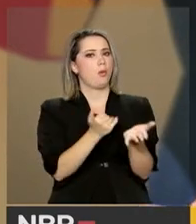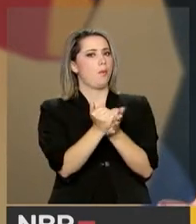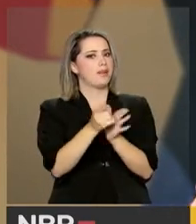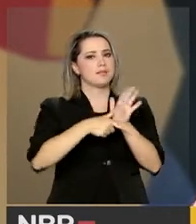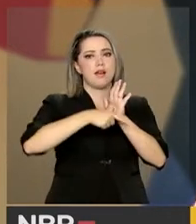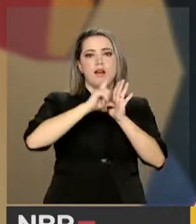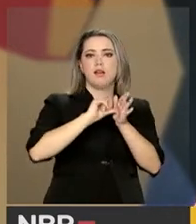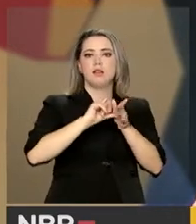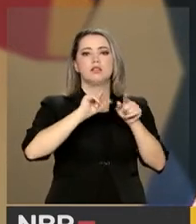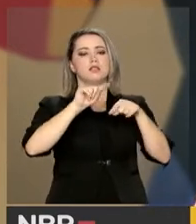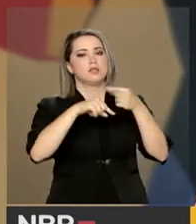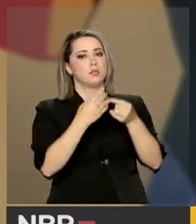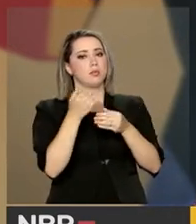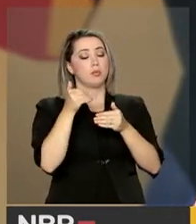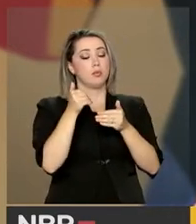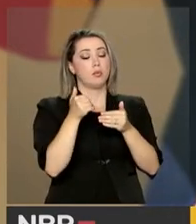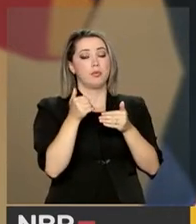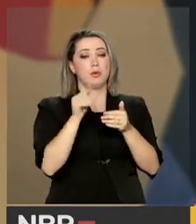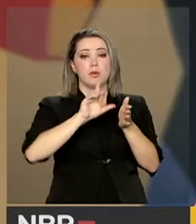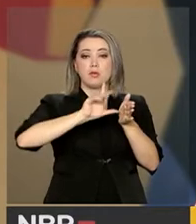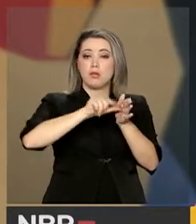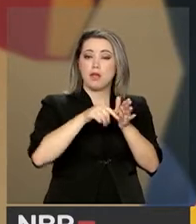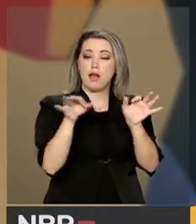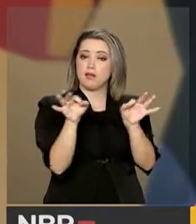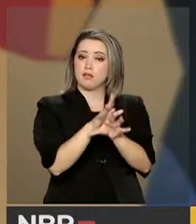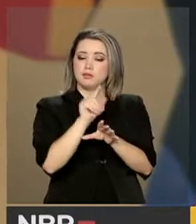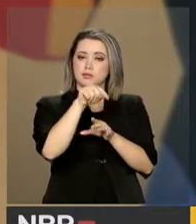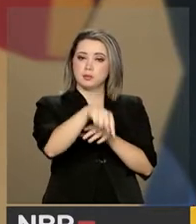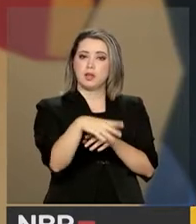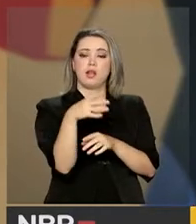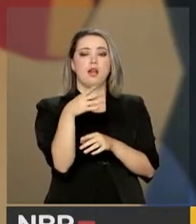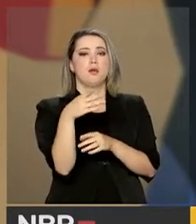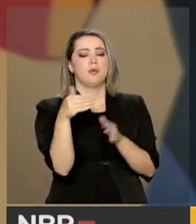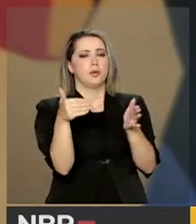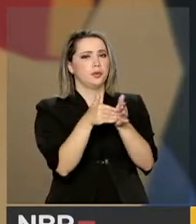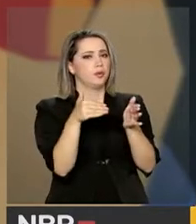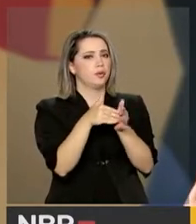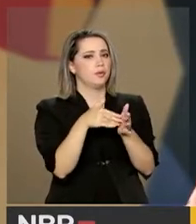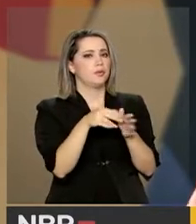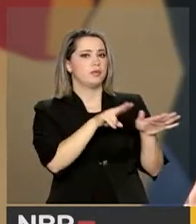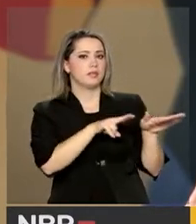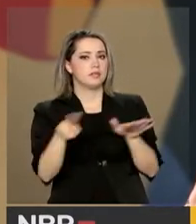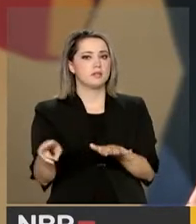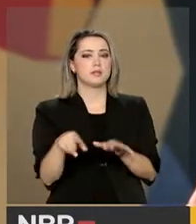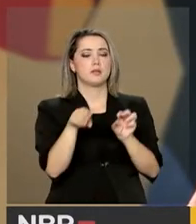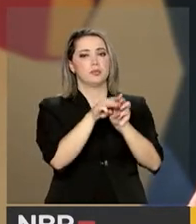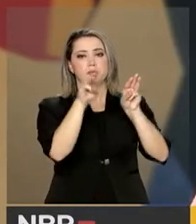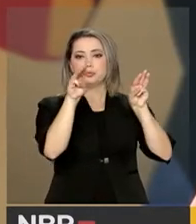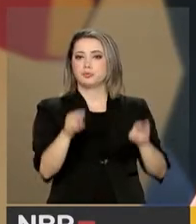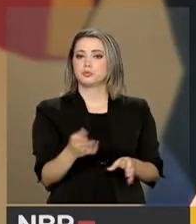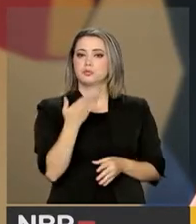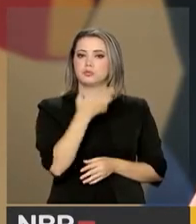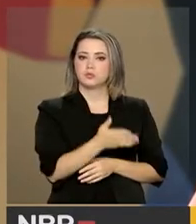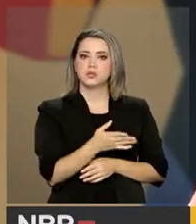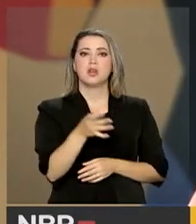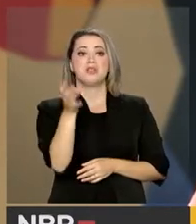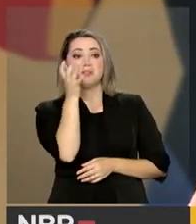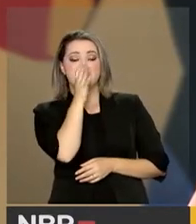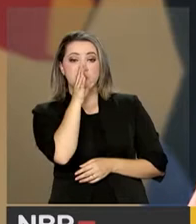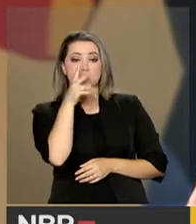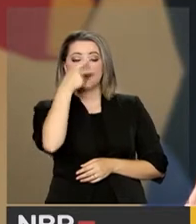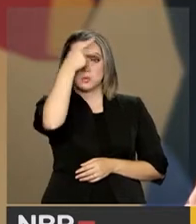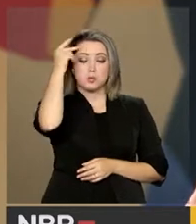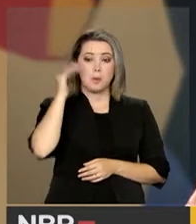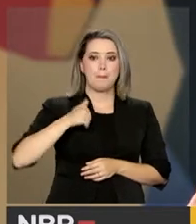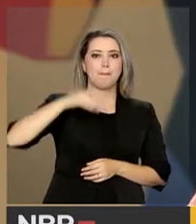final de semana posterior ao Dia Internacional dos Museus. E ela realmente tem um poder de atratividade muito grande. A gente tem um aumento